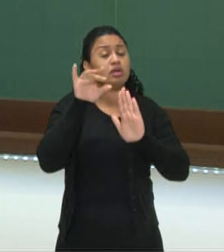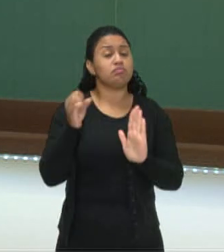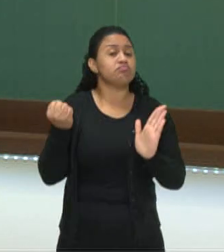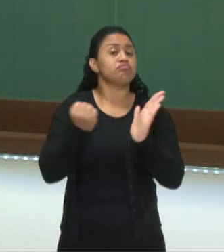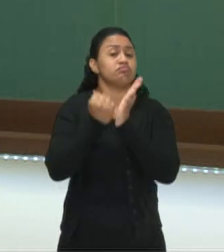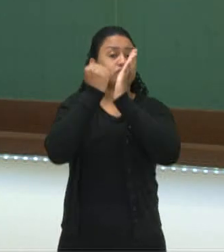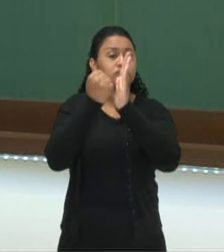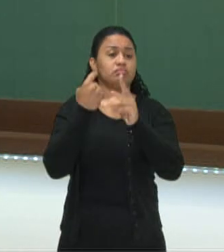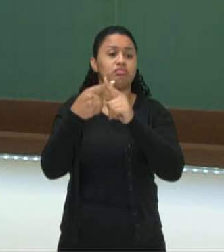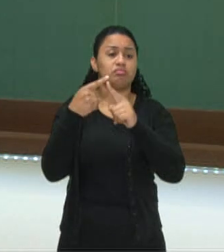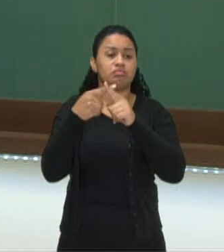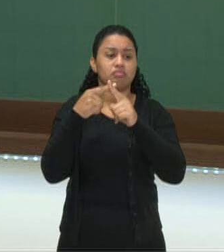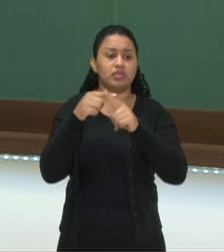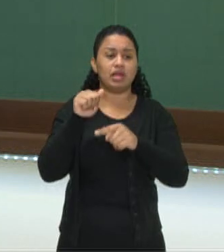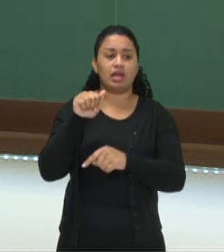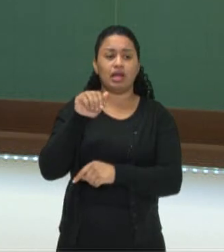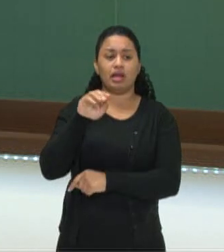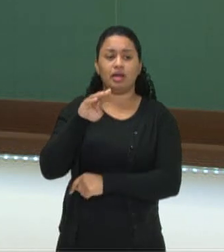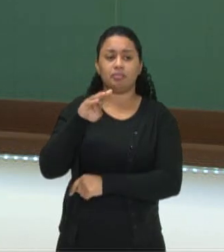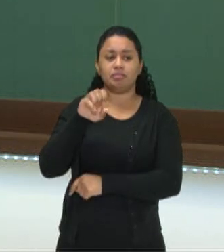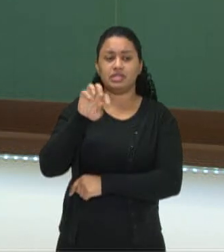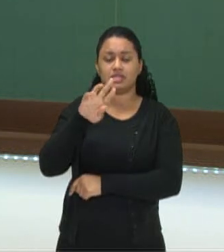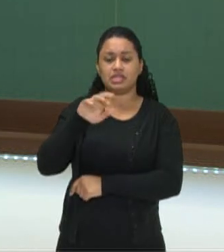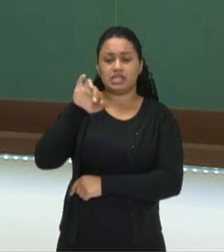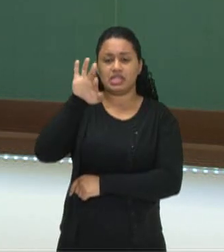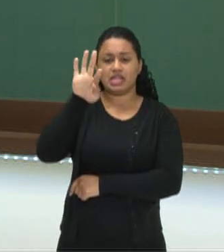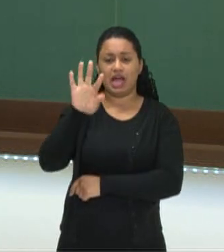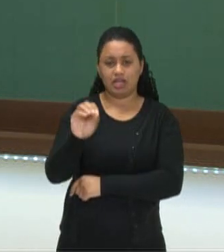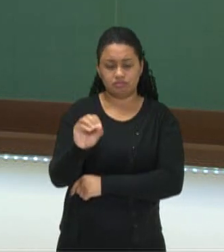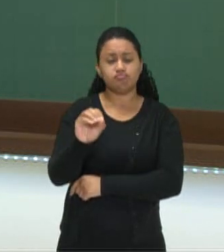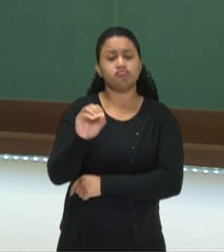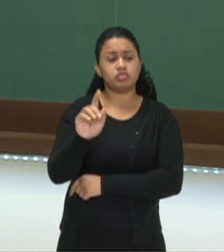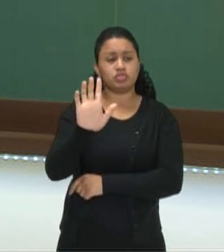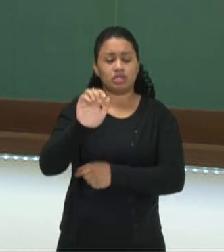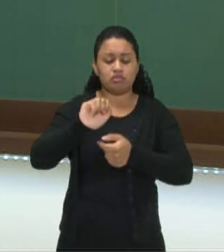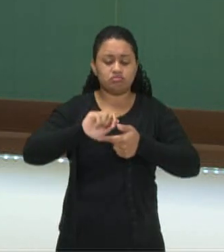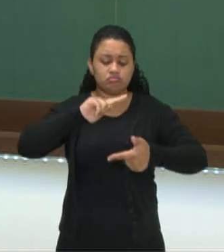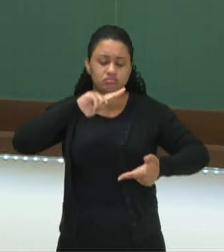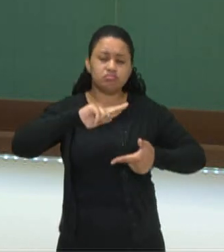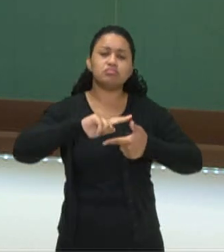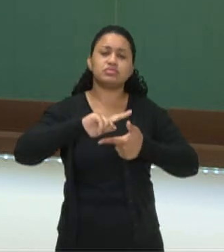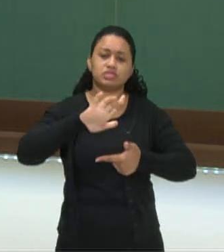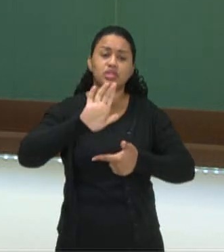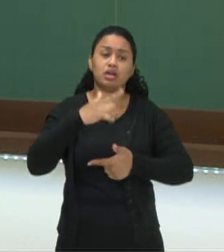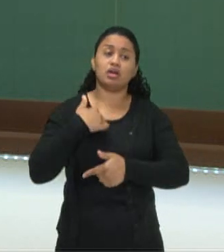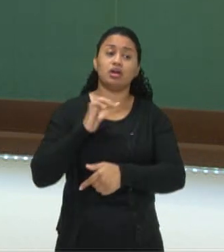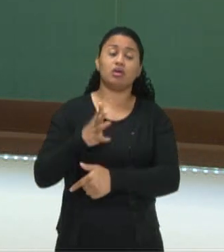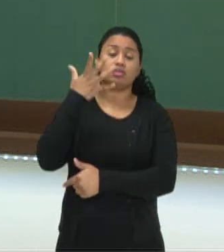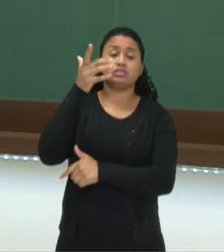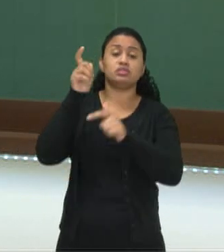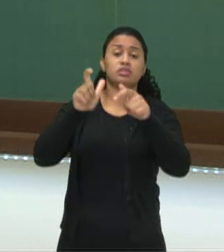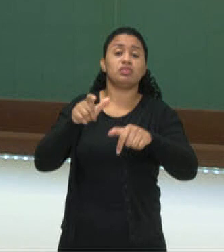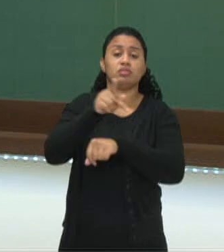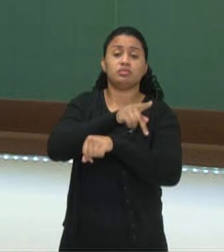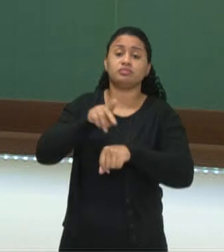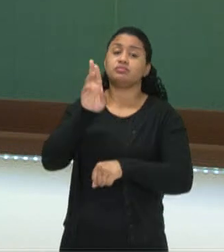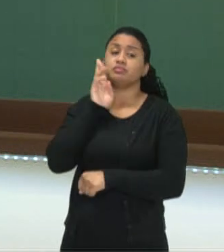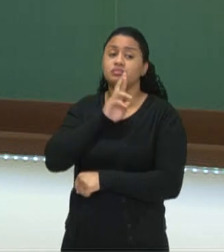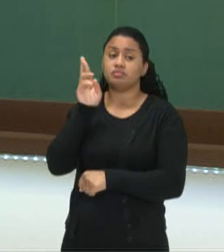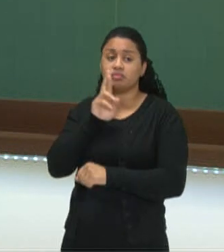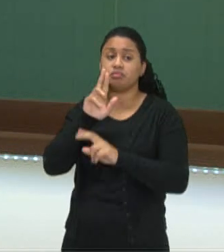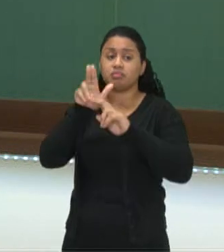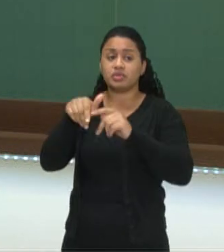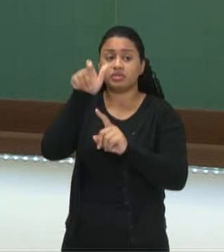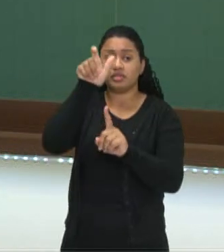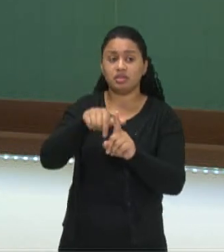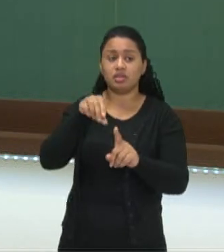esse abstrato concreto, esse abstrato já geometrizado estava acontecendo ali na Rússia, pela figura de Malevich. E